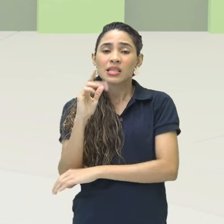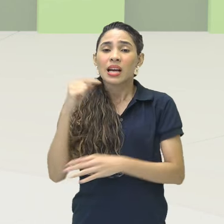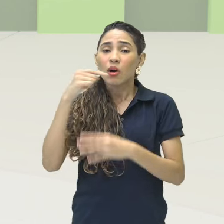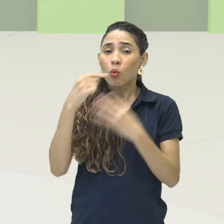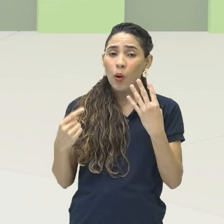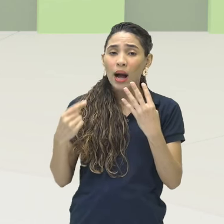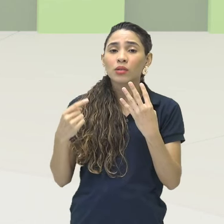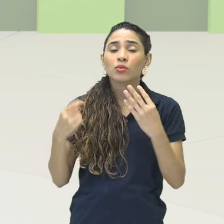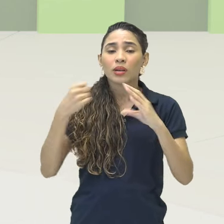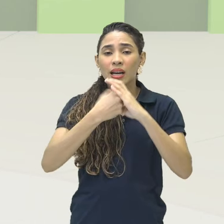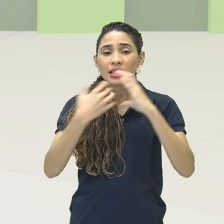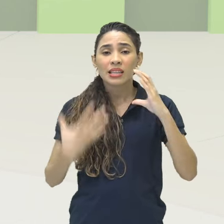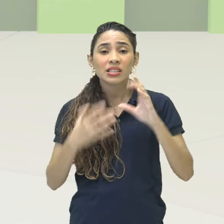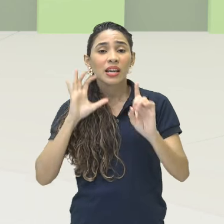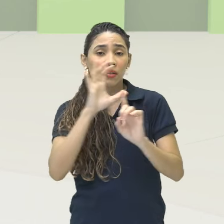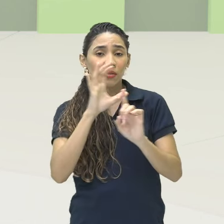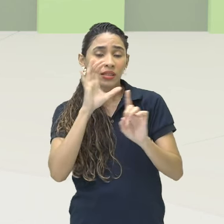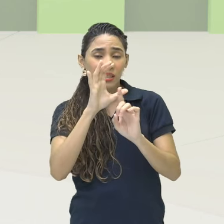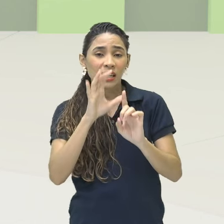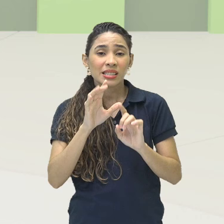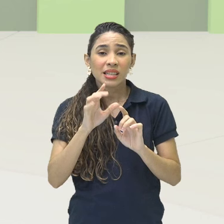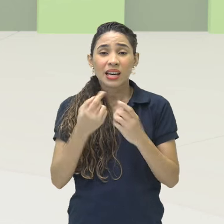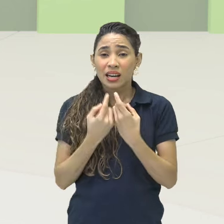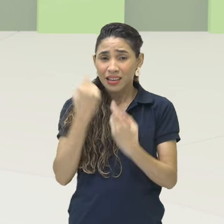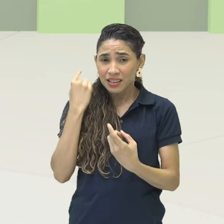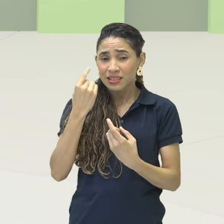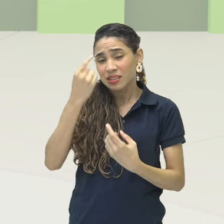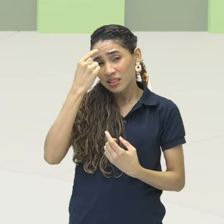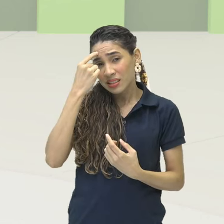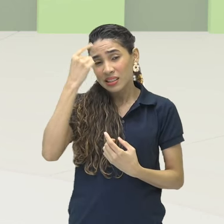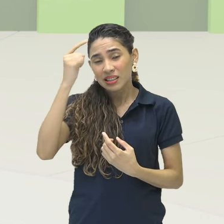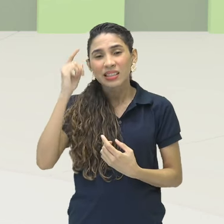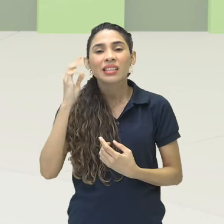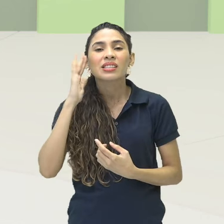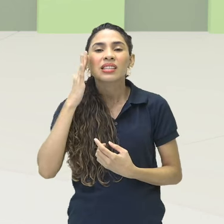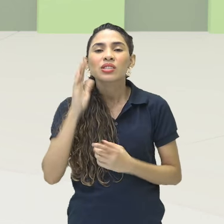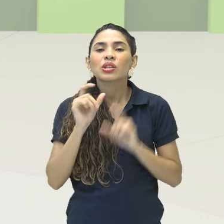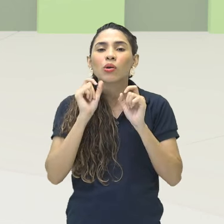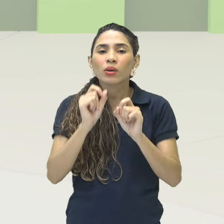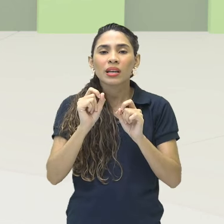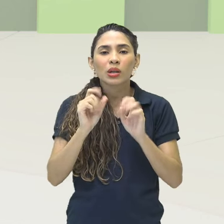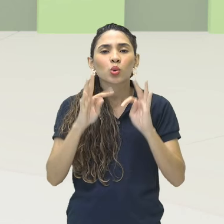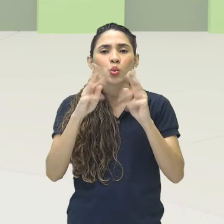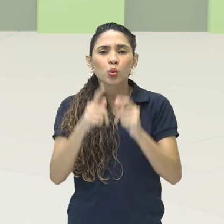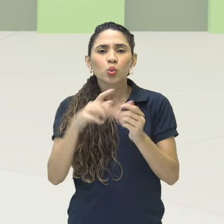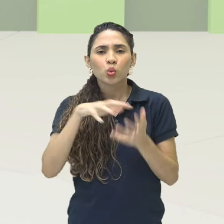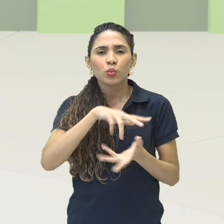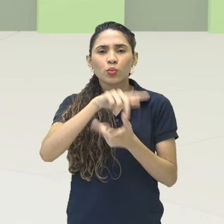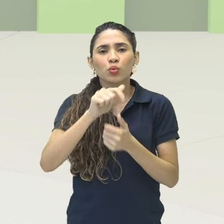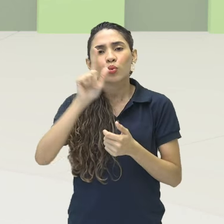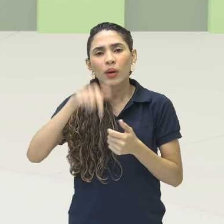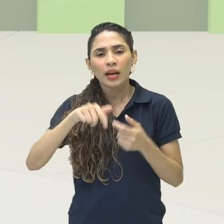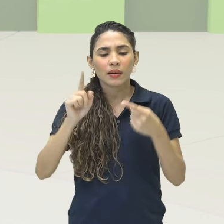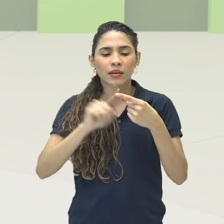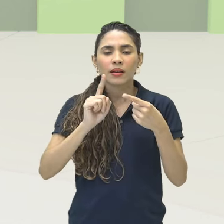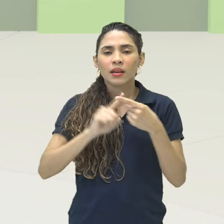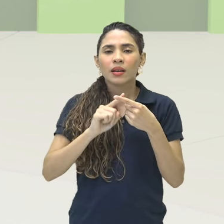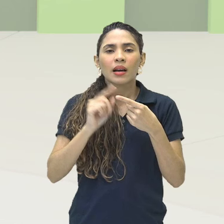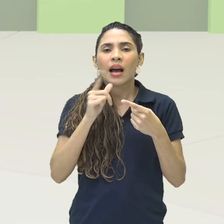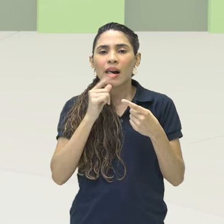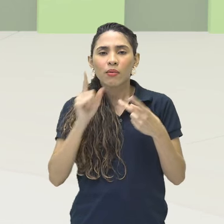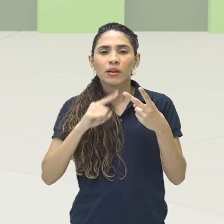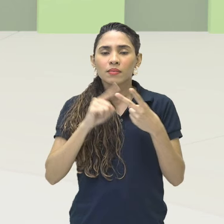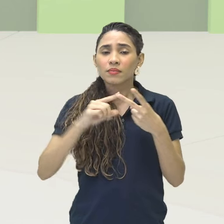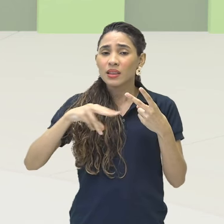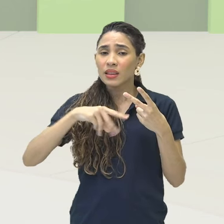desses 4 elementos. Ele achava que tudo era feito a partir de terra, fogo, água e ar. Só que aí ela foi abandonada,